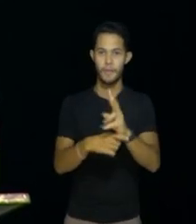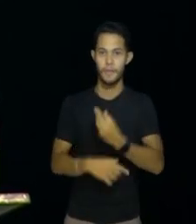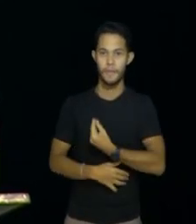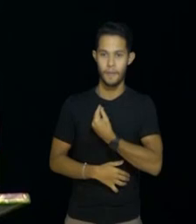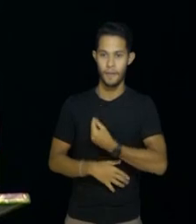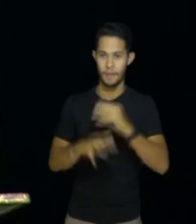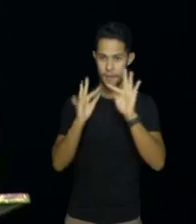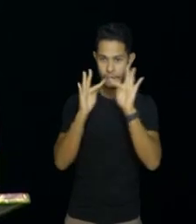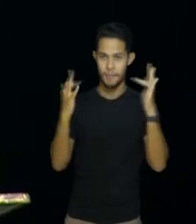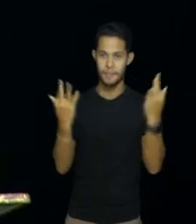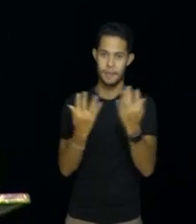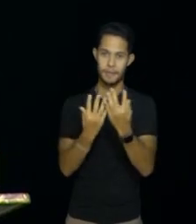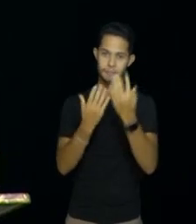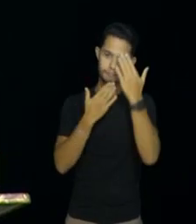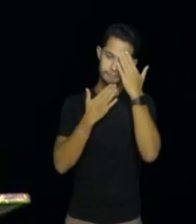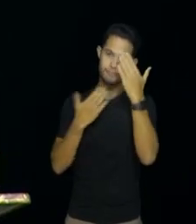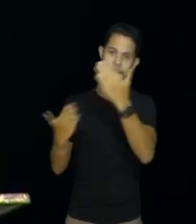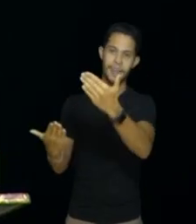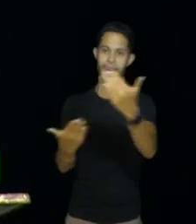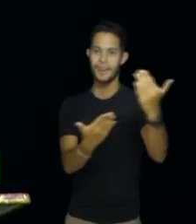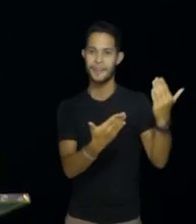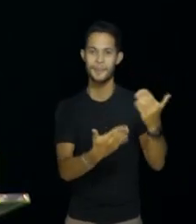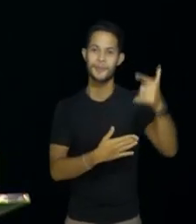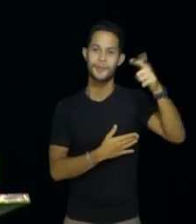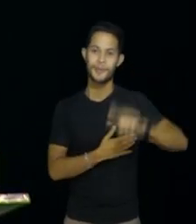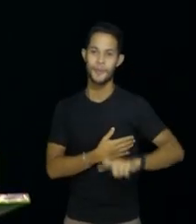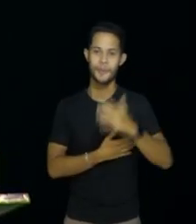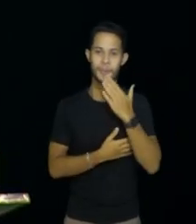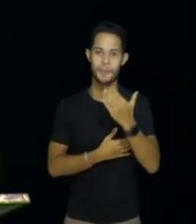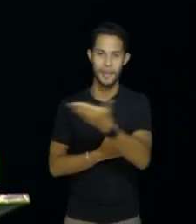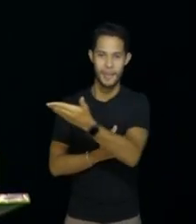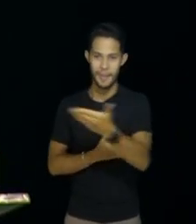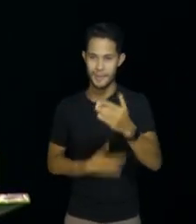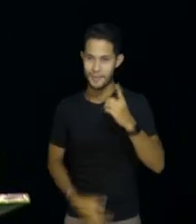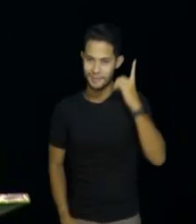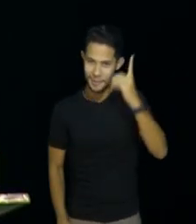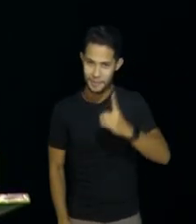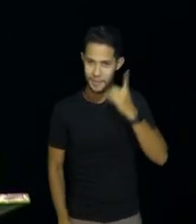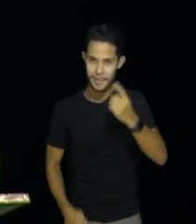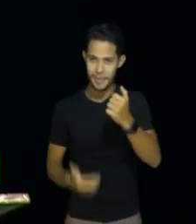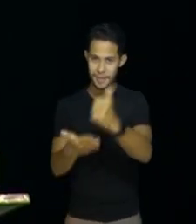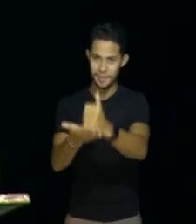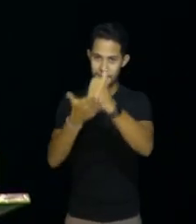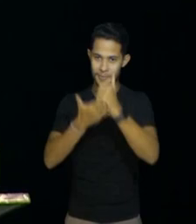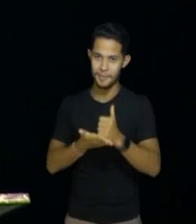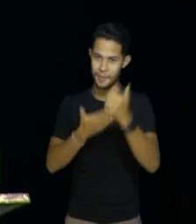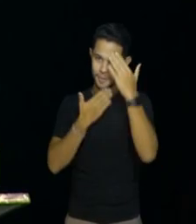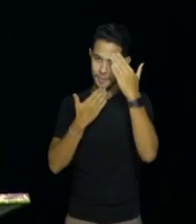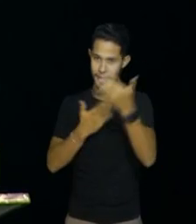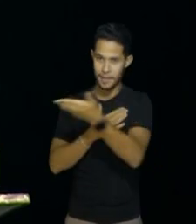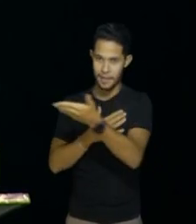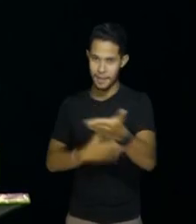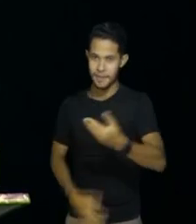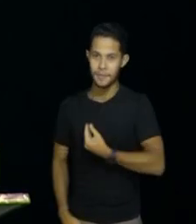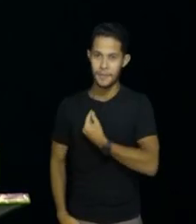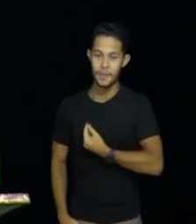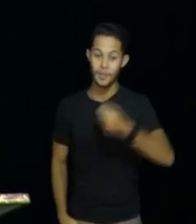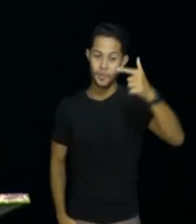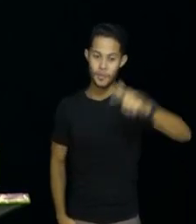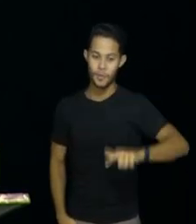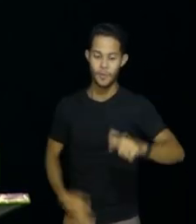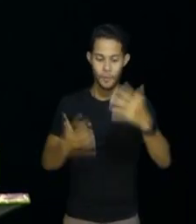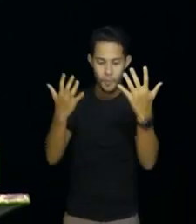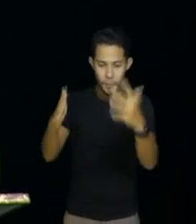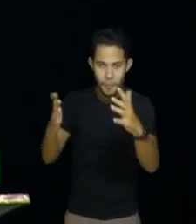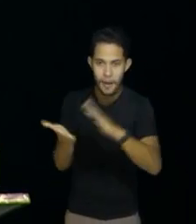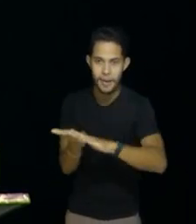muito obrigado a todos e fica aqui mais uma vez o meu apelo aos nobres deputados. Obrigado, presidente. Obrigado, deputados que ainda estão aqui. E mais uma vez, parabéns, né, por essa